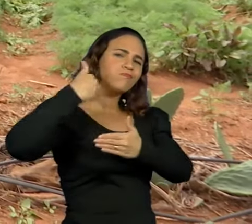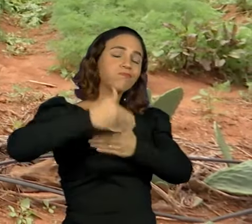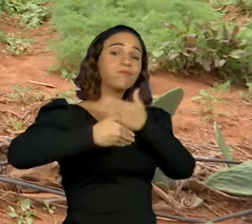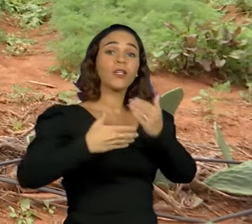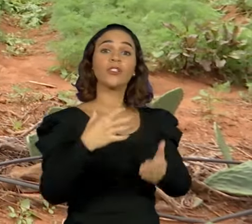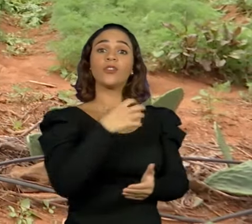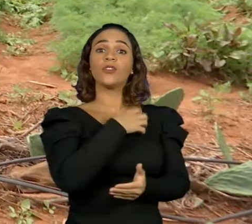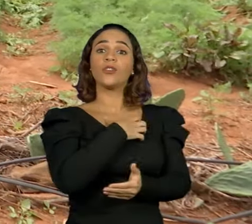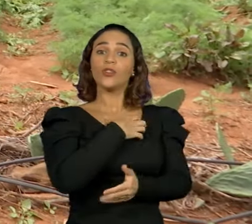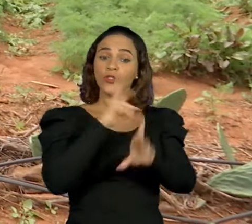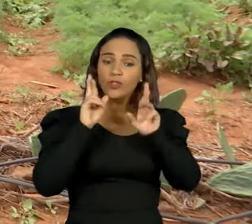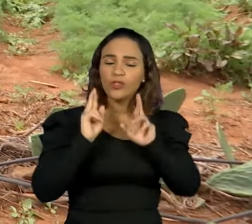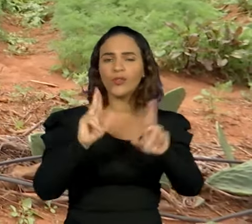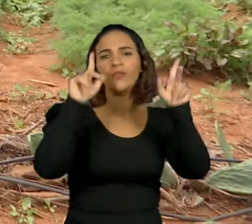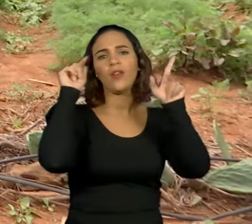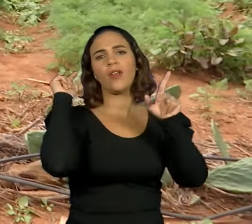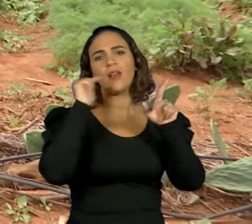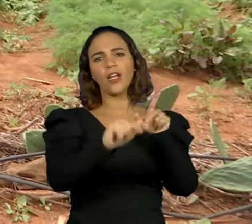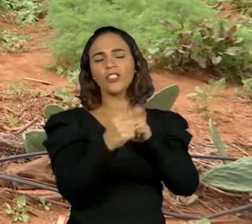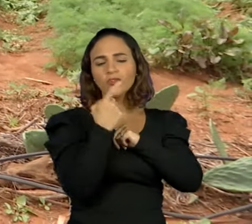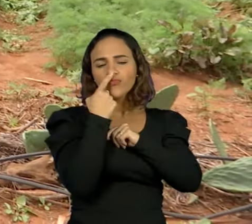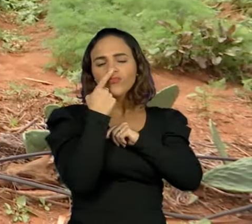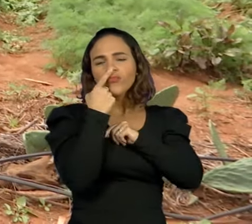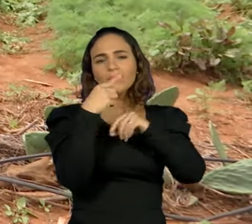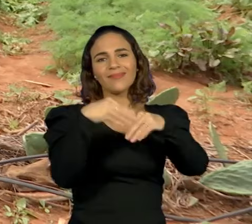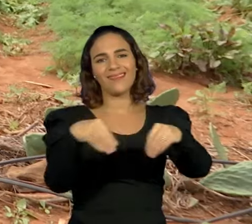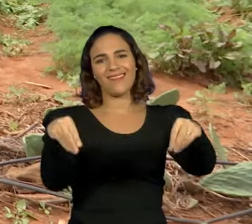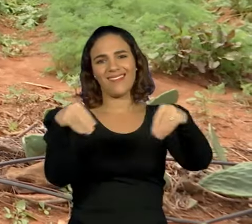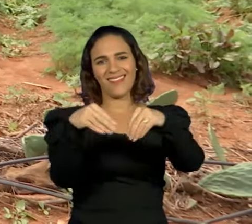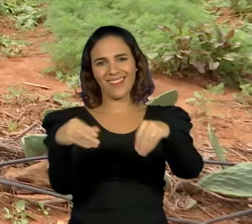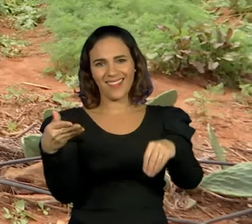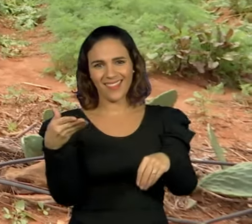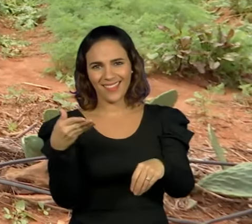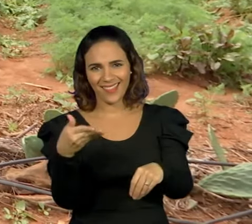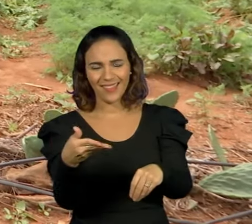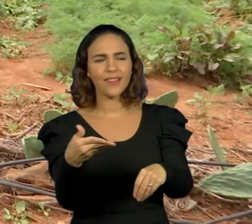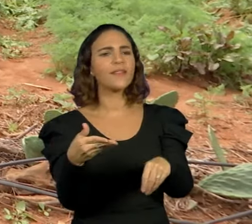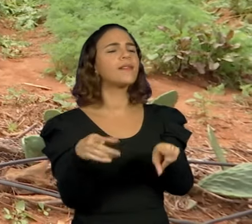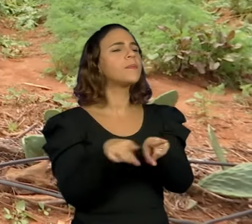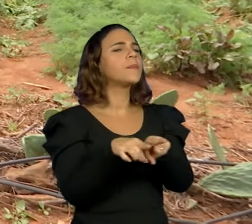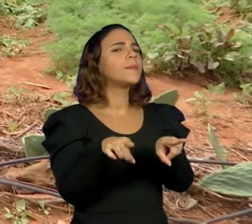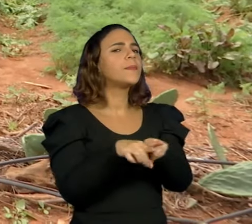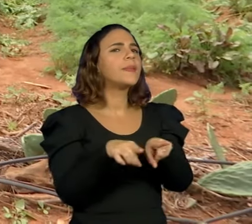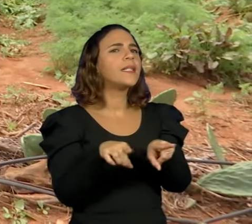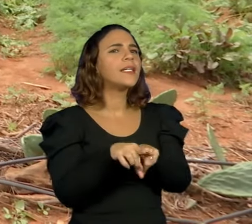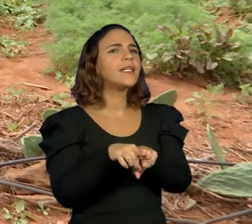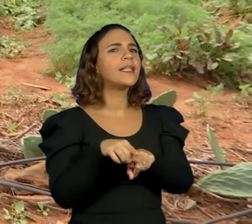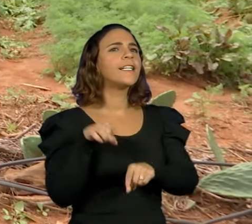diferente com a terra, inclusive na questão de